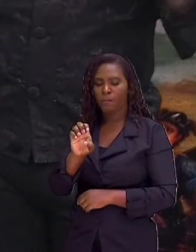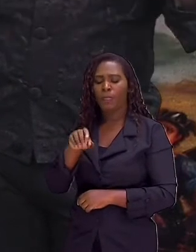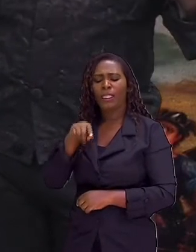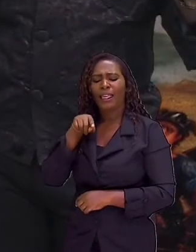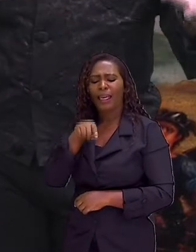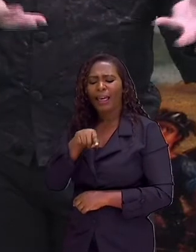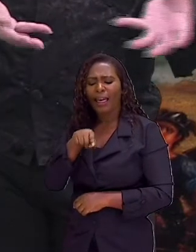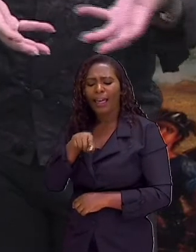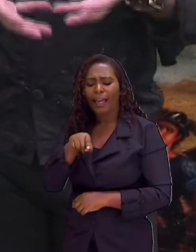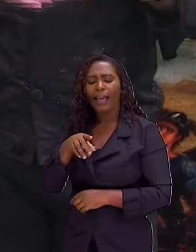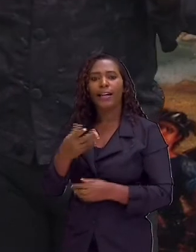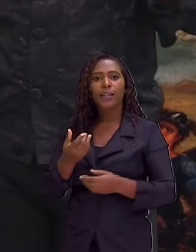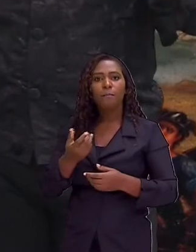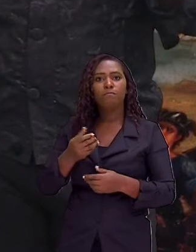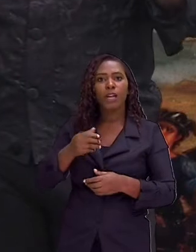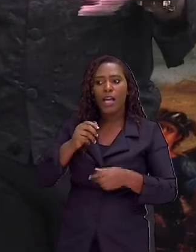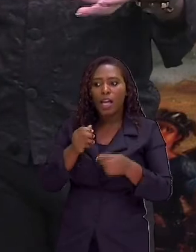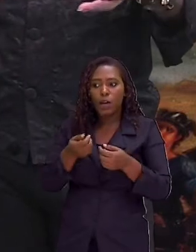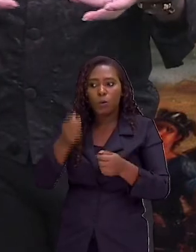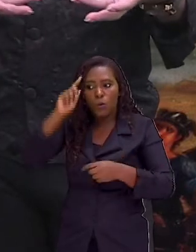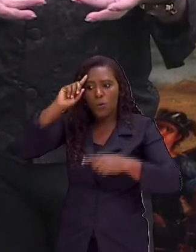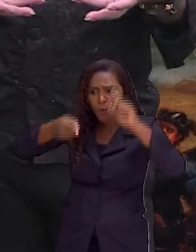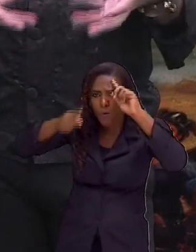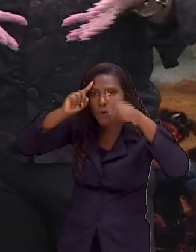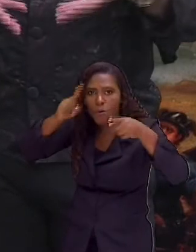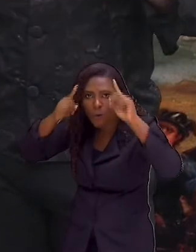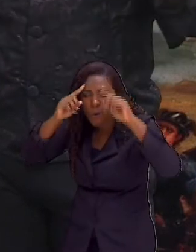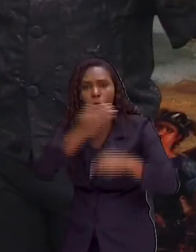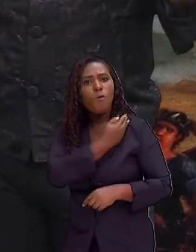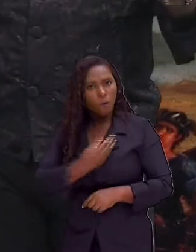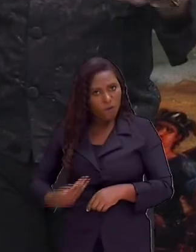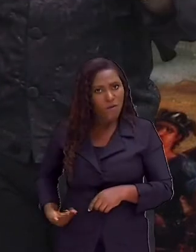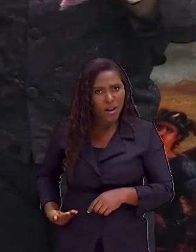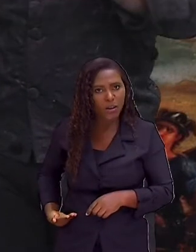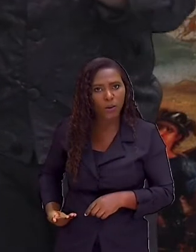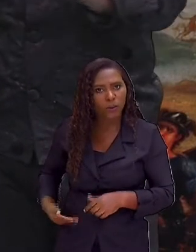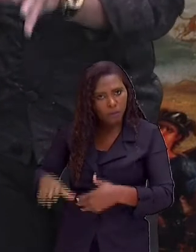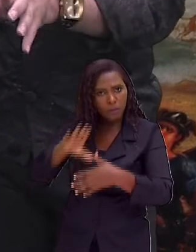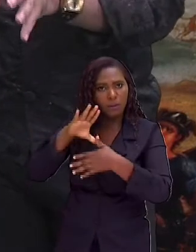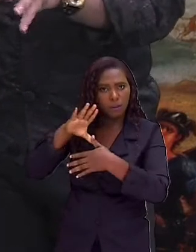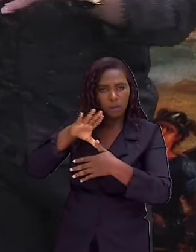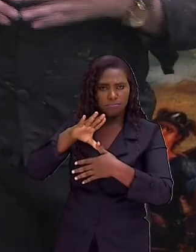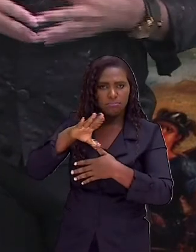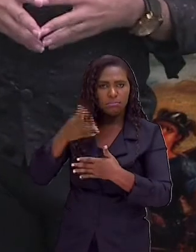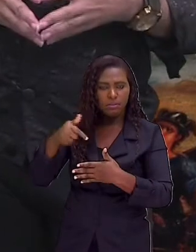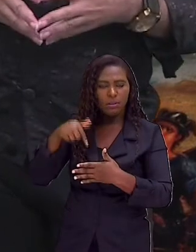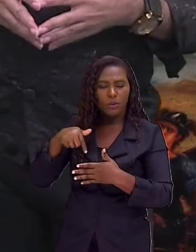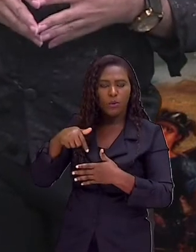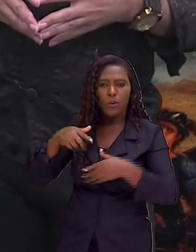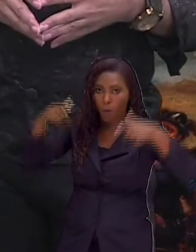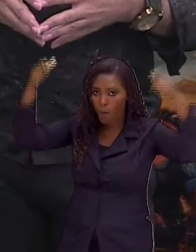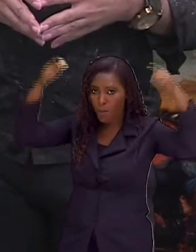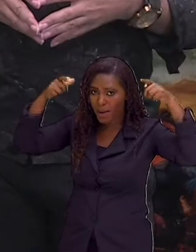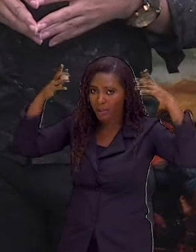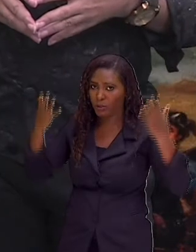pelos florescentes movimentos republicanos do país, Agustín foi logo deposto e